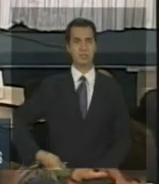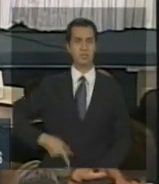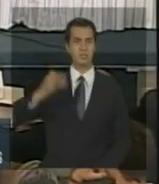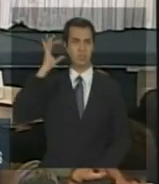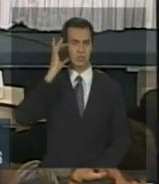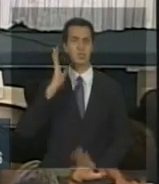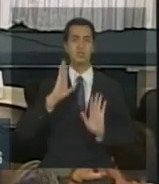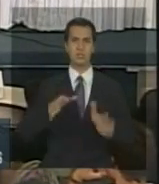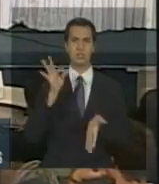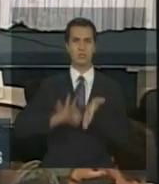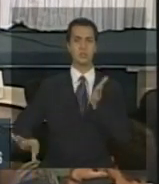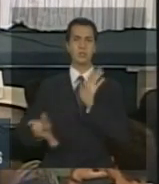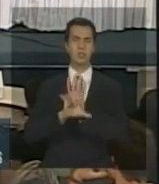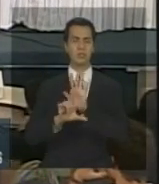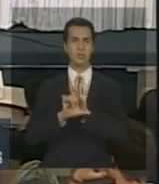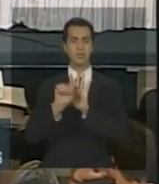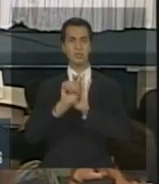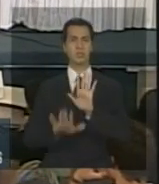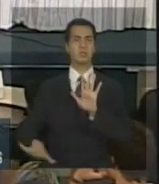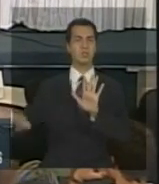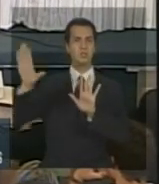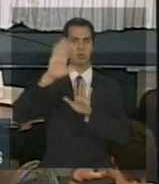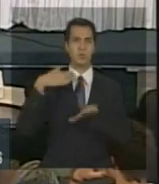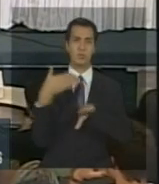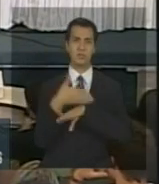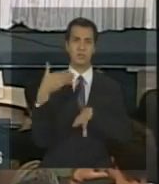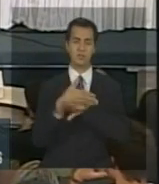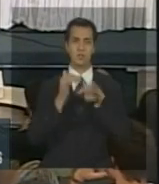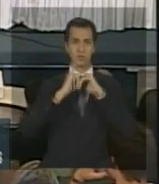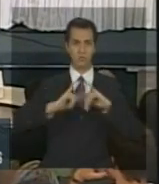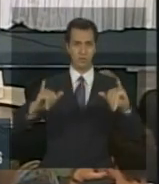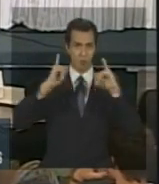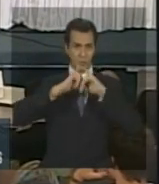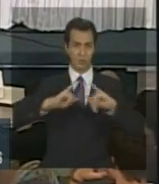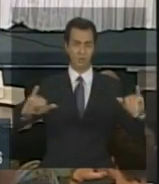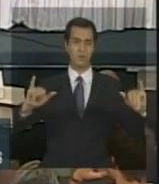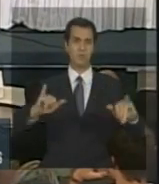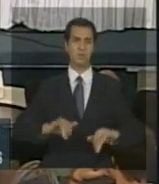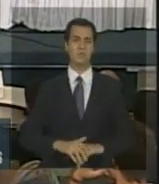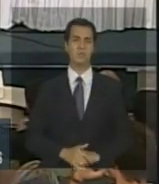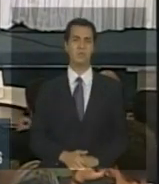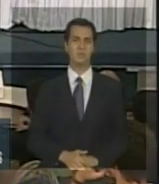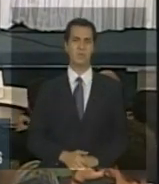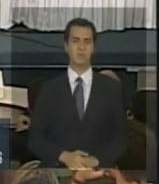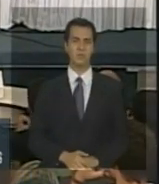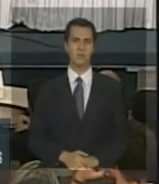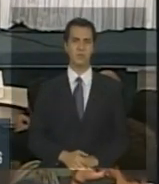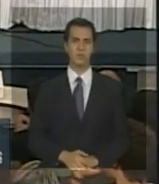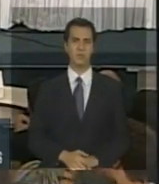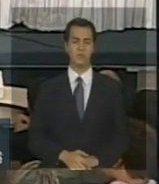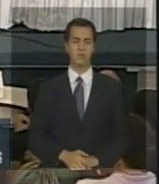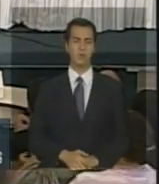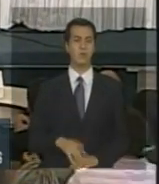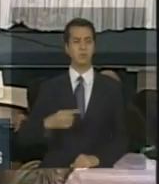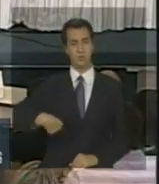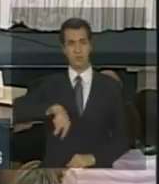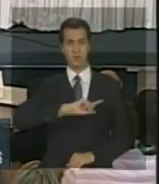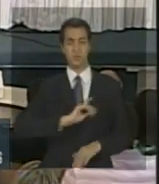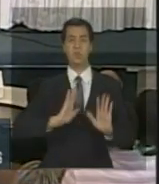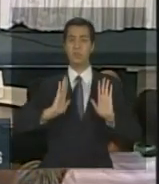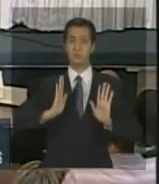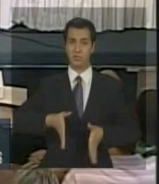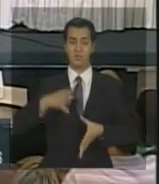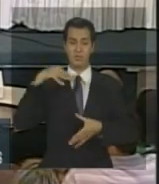sancionou a Lei Geral de Acesso à Informação. E nós, secretário Ivonetti, já estamos produzindo no